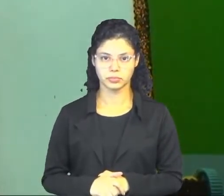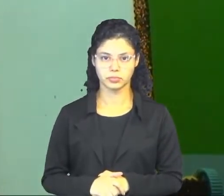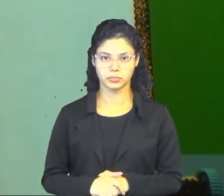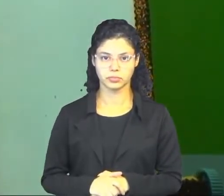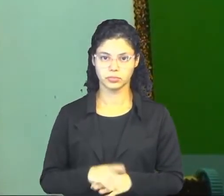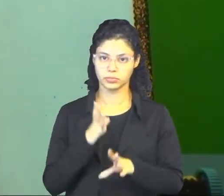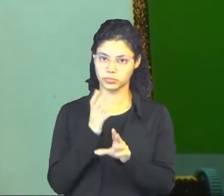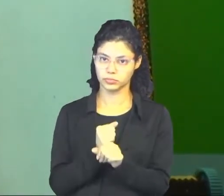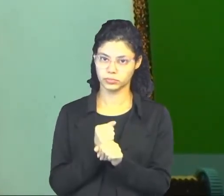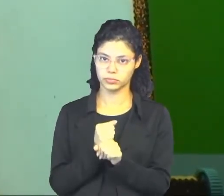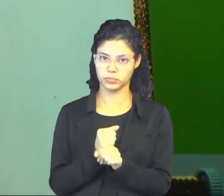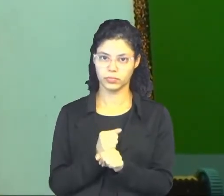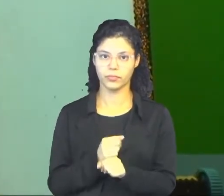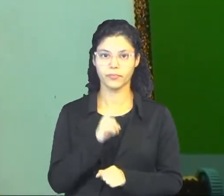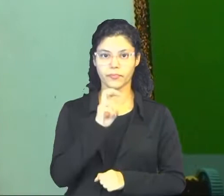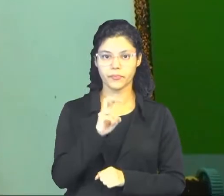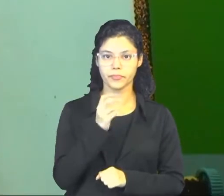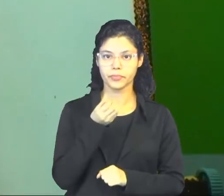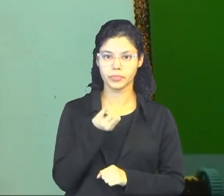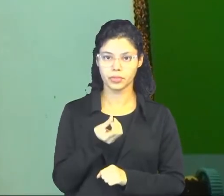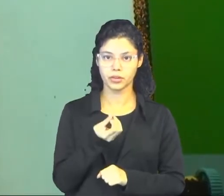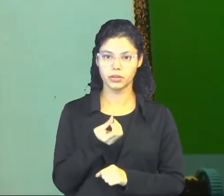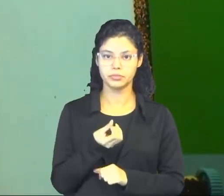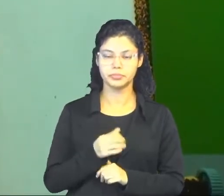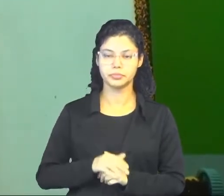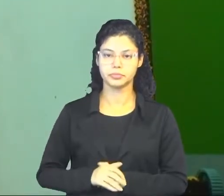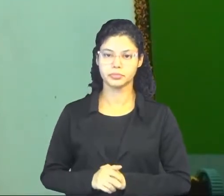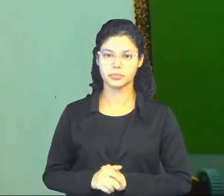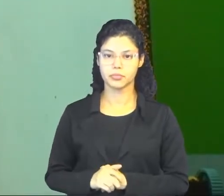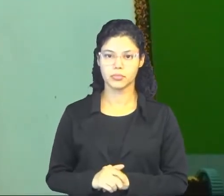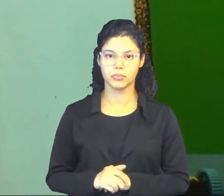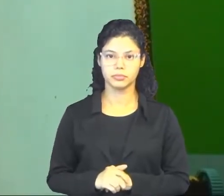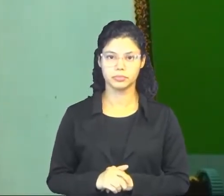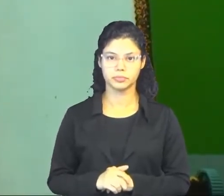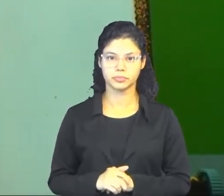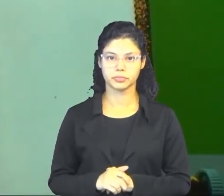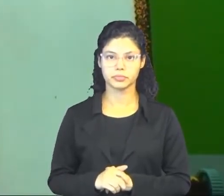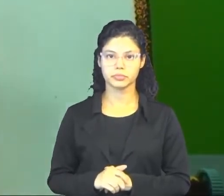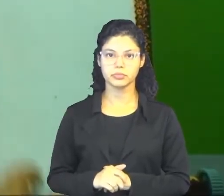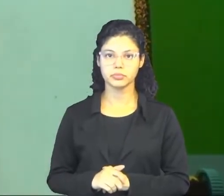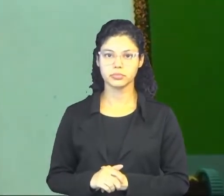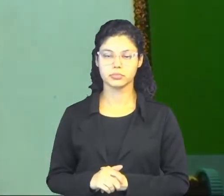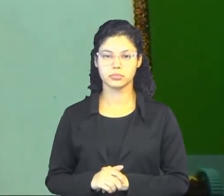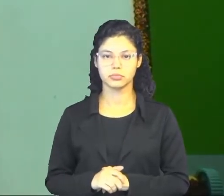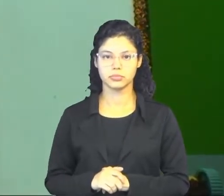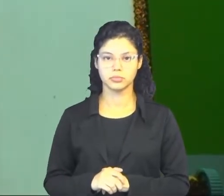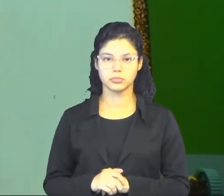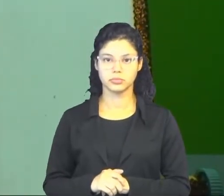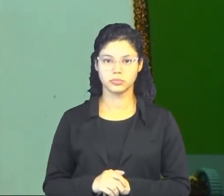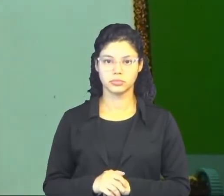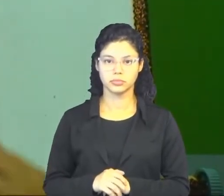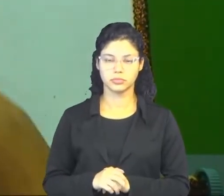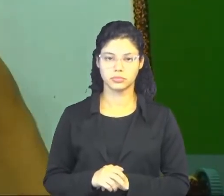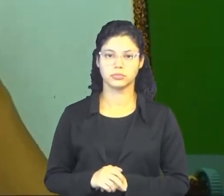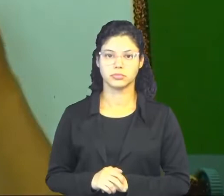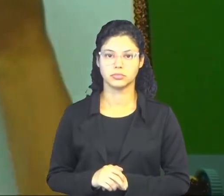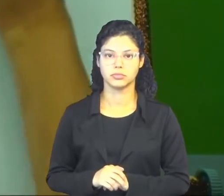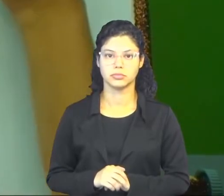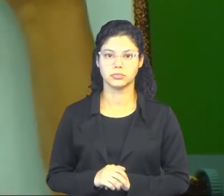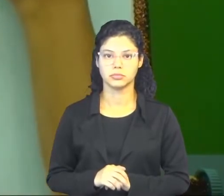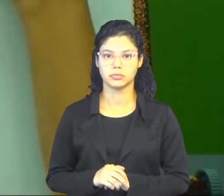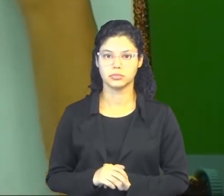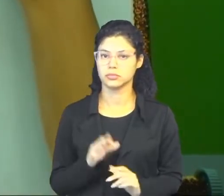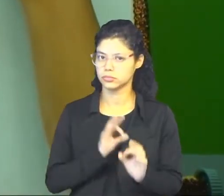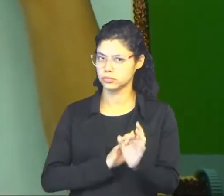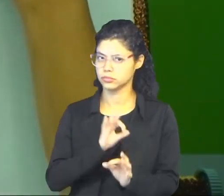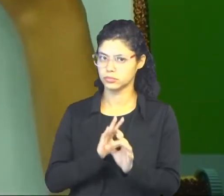245 e o 56 aqui, ó. Fazer a adição. Notaram como é que eu armei a